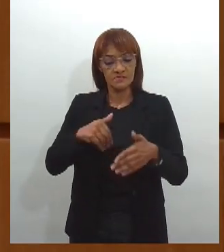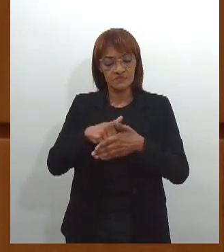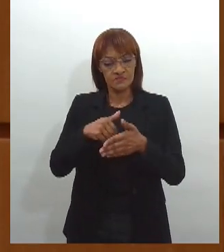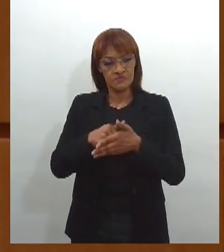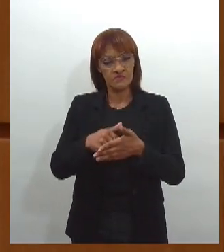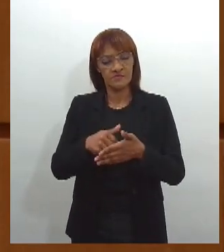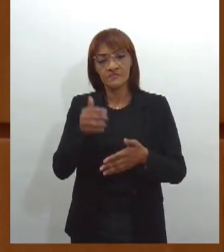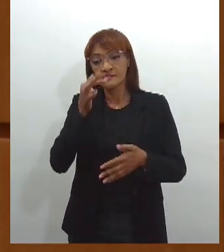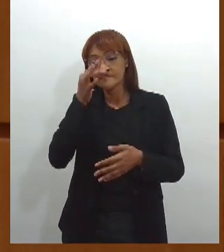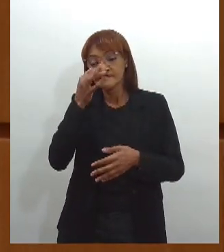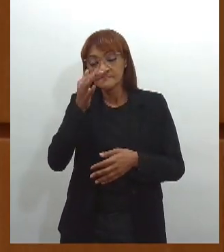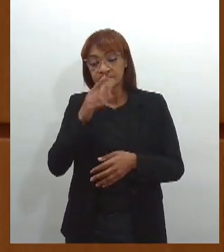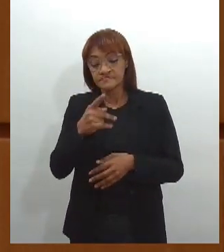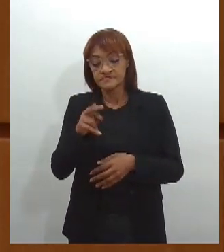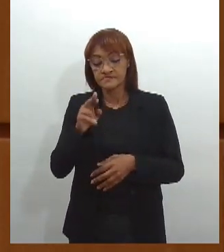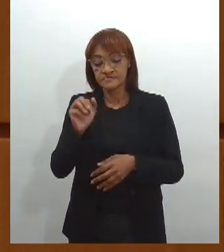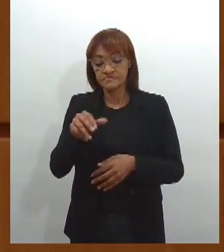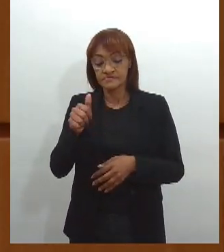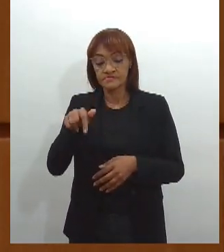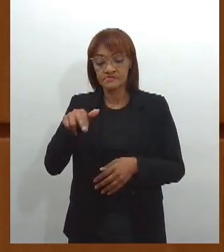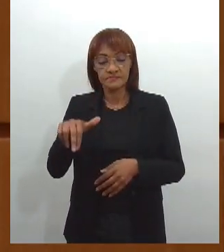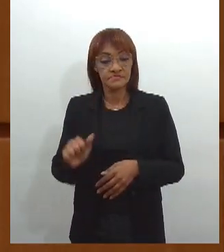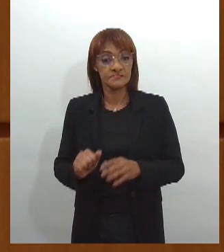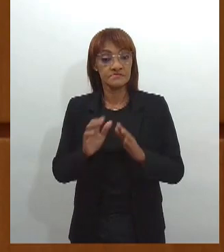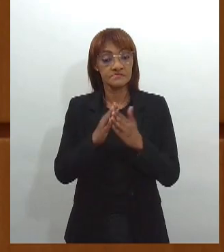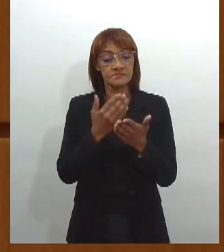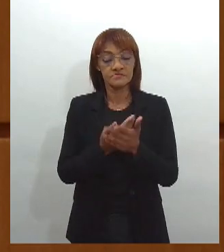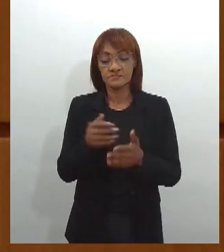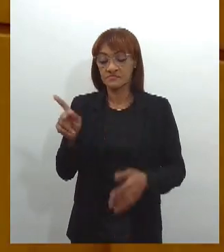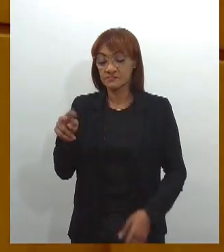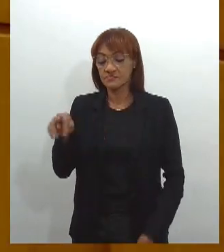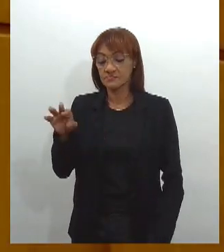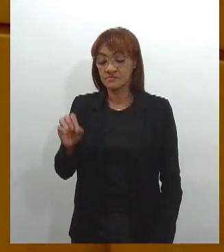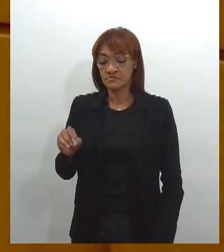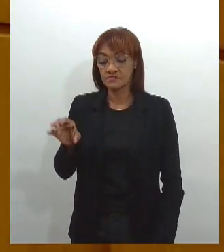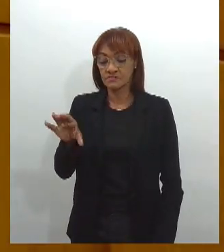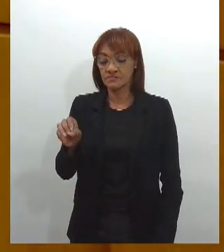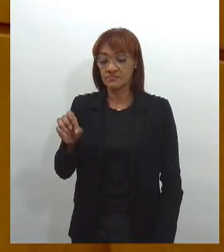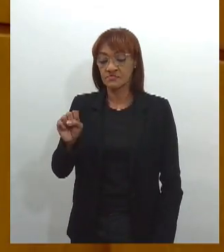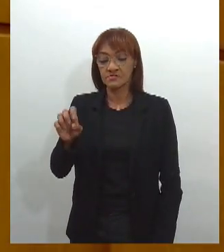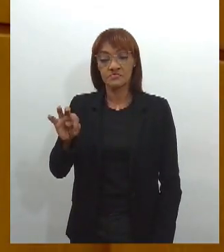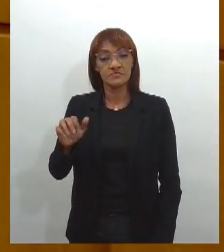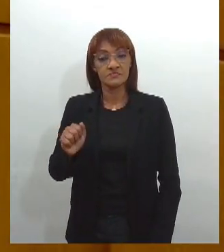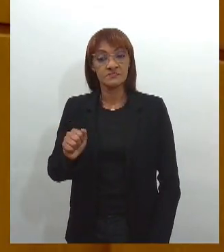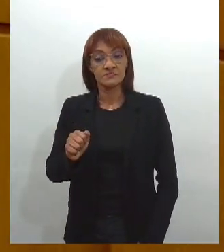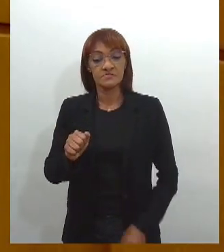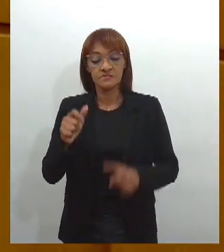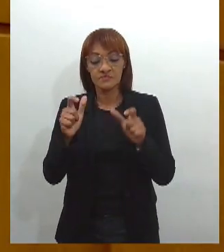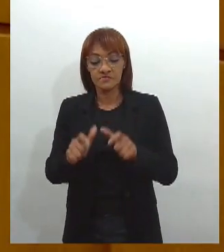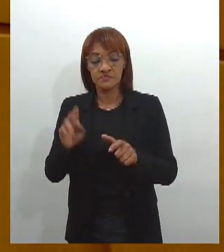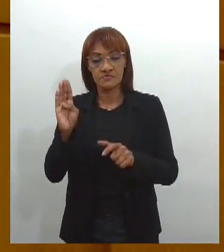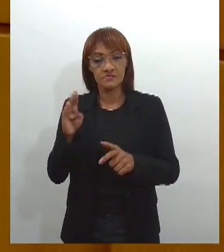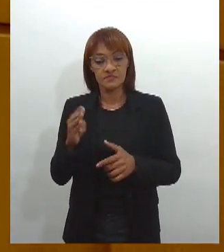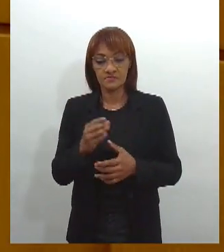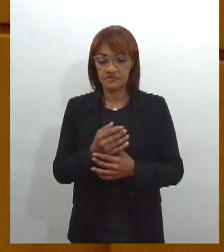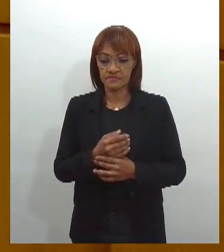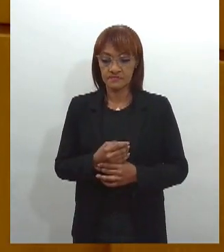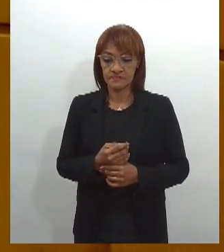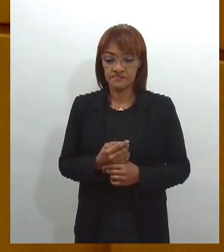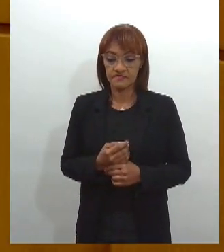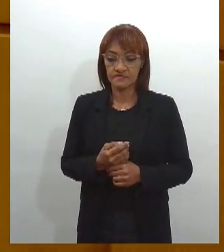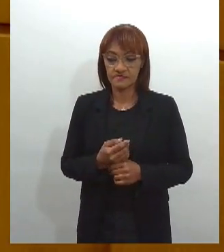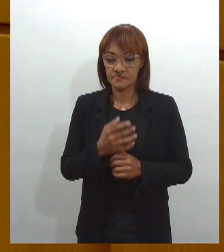da Escola Estadual Paulo Costa no Conjunto Bugio. Espero que essa conquista que a gente